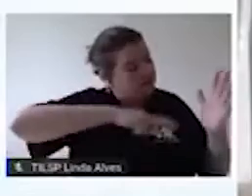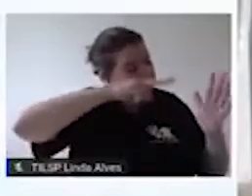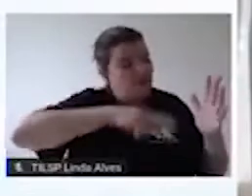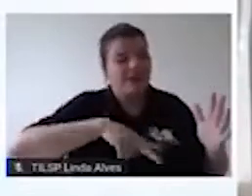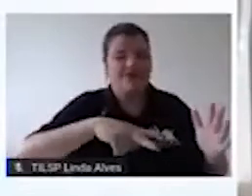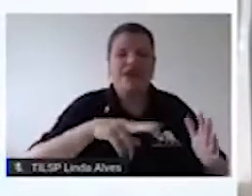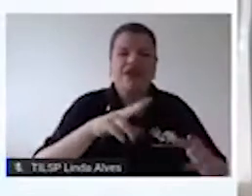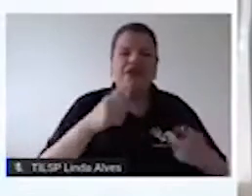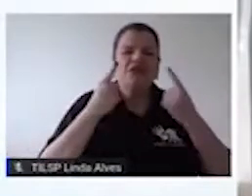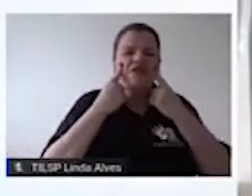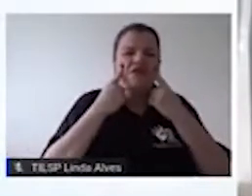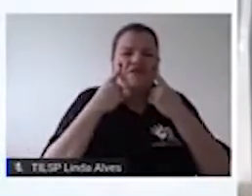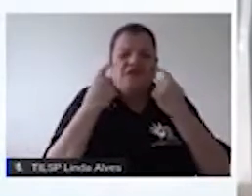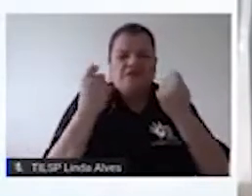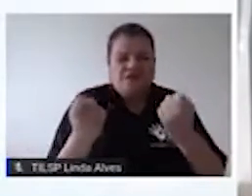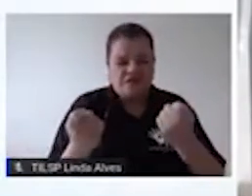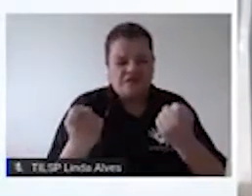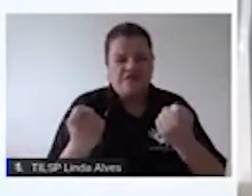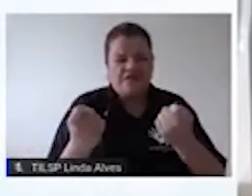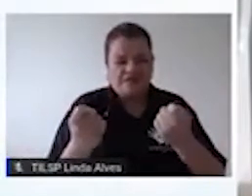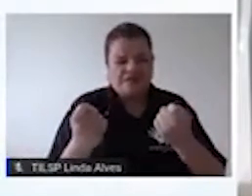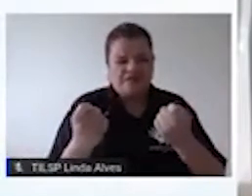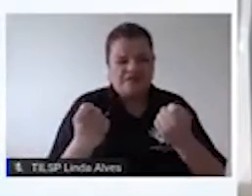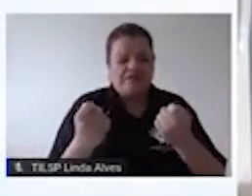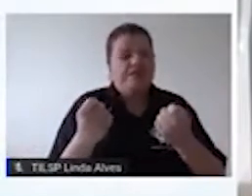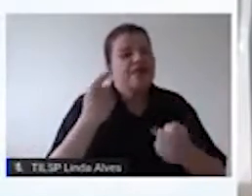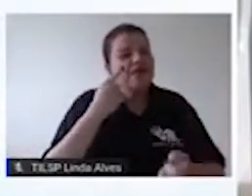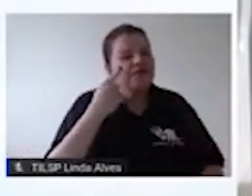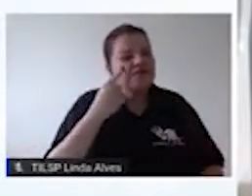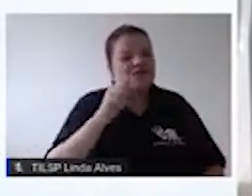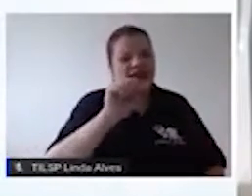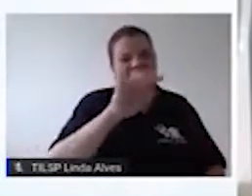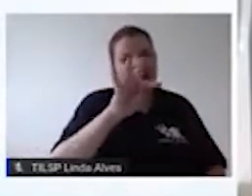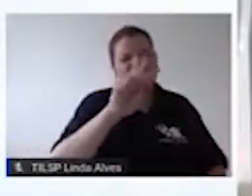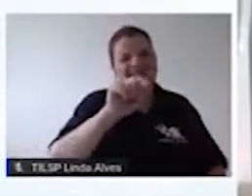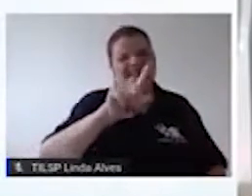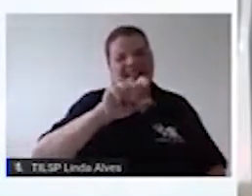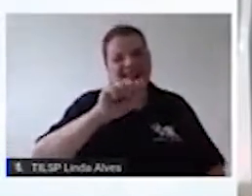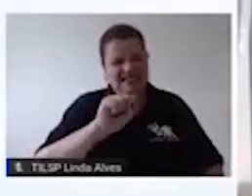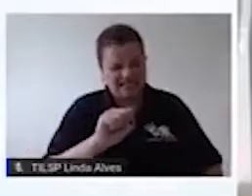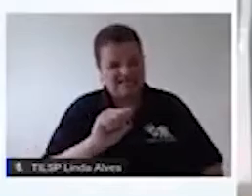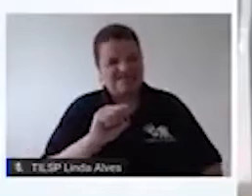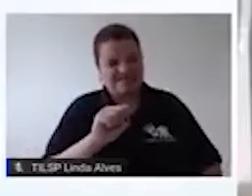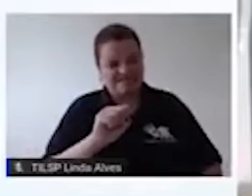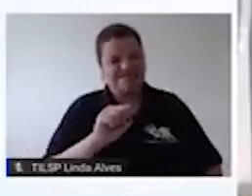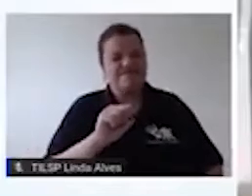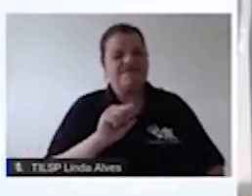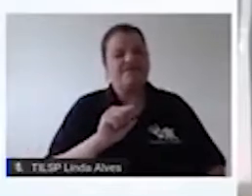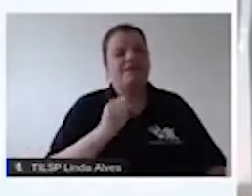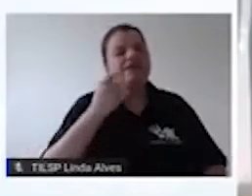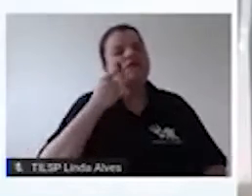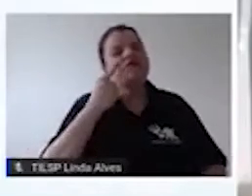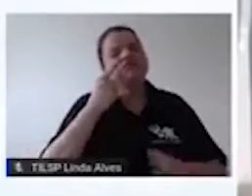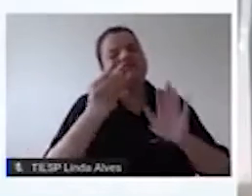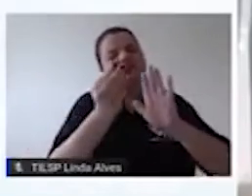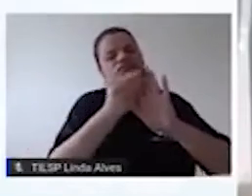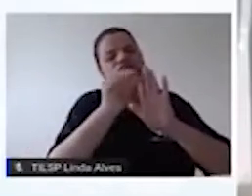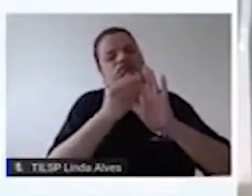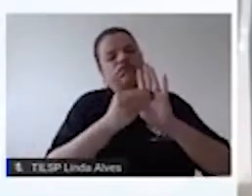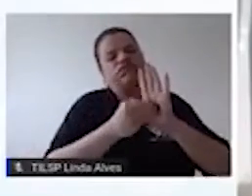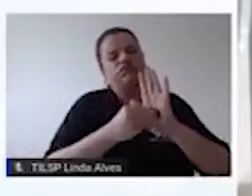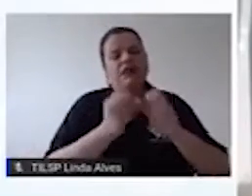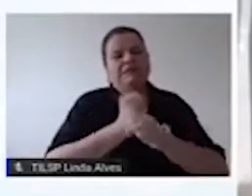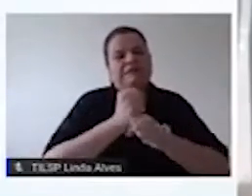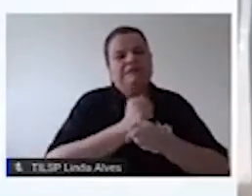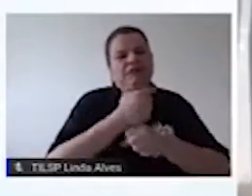Violência nos mostram, muito embora o Atlas ele represente dados, né, de